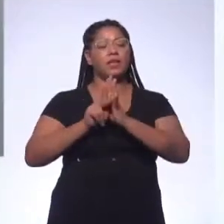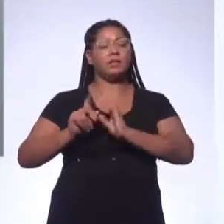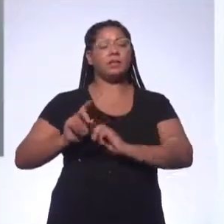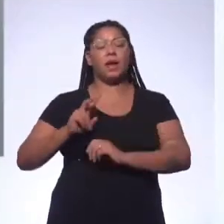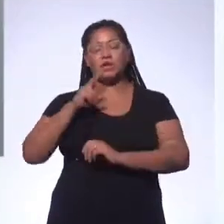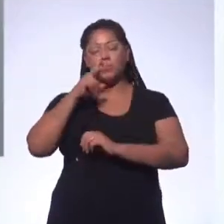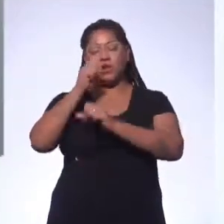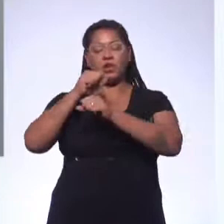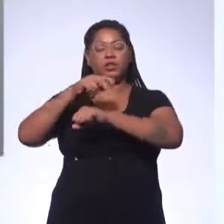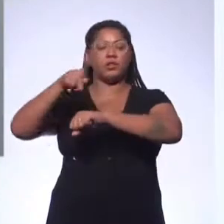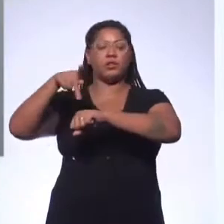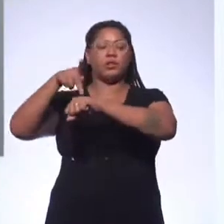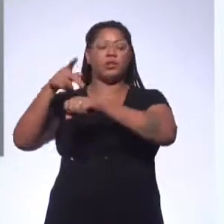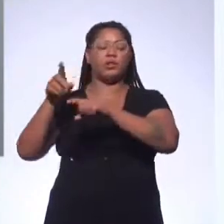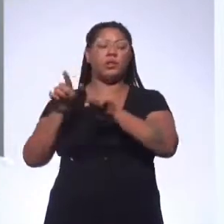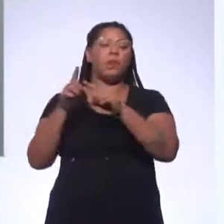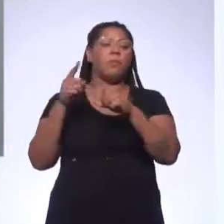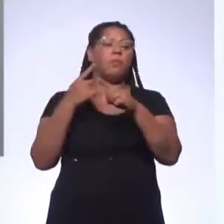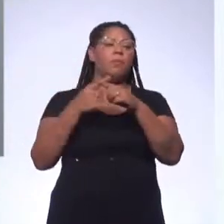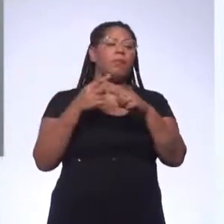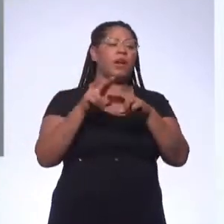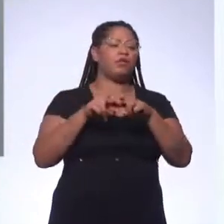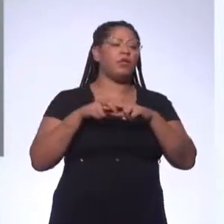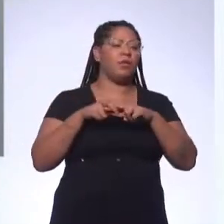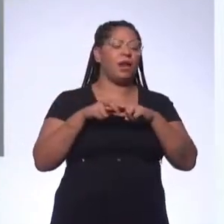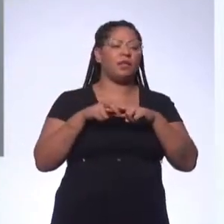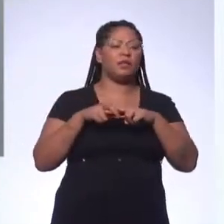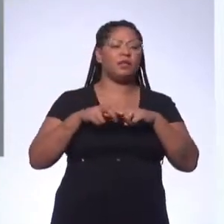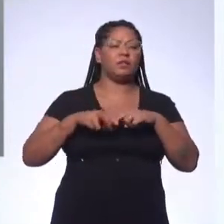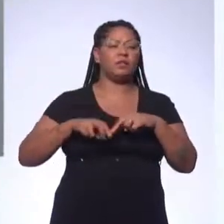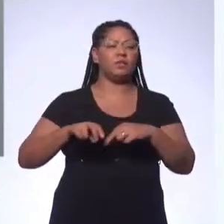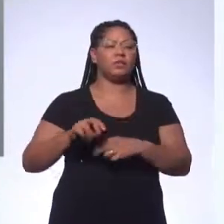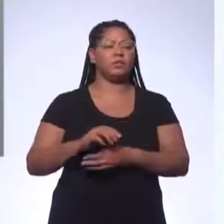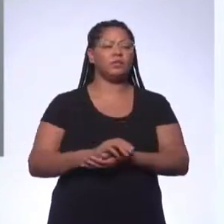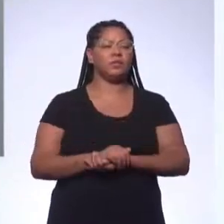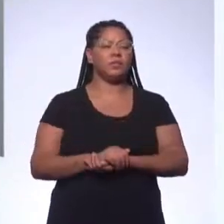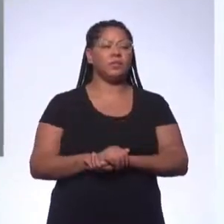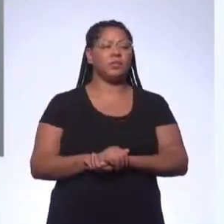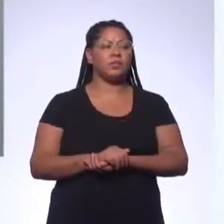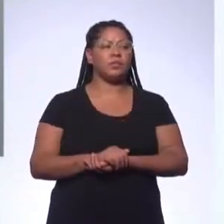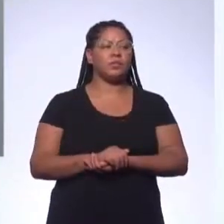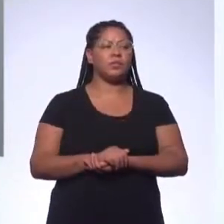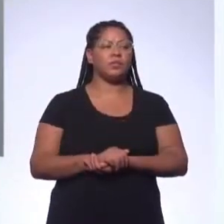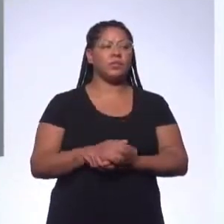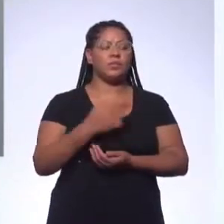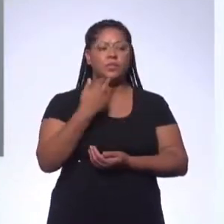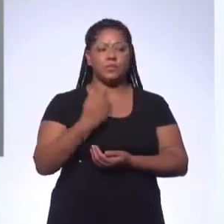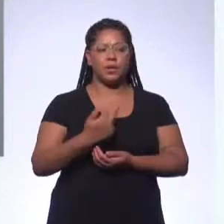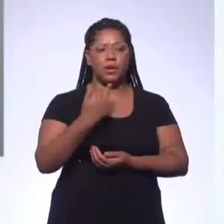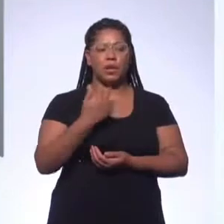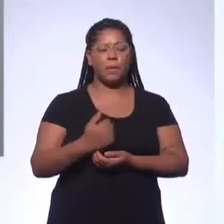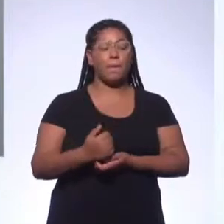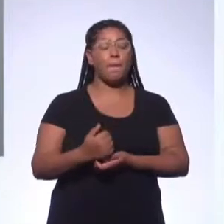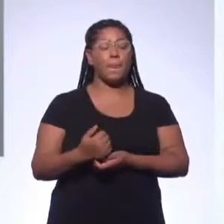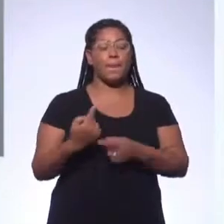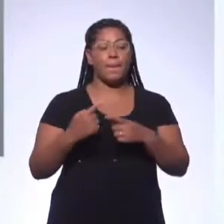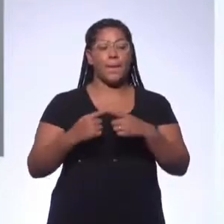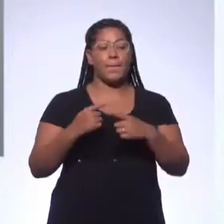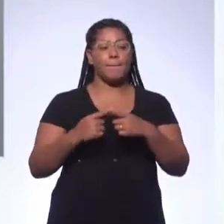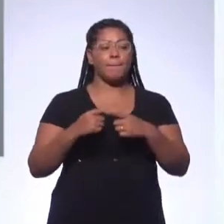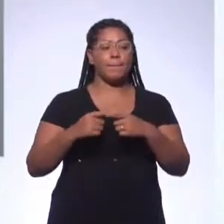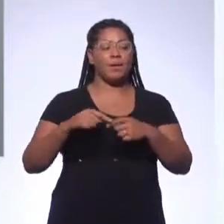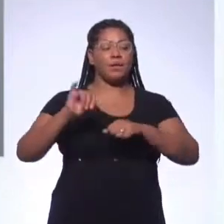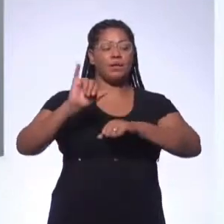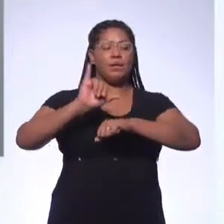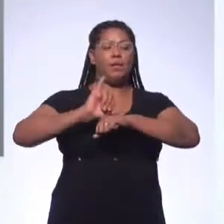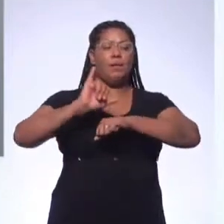e, no caso, os colorados. Os blancos sendo a parte conservadora e os colorados sendo os comerciantes de Montevidéu. Inclusive, foi